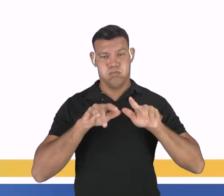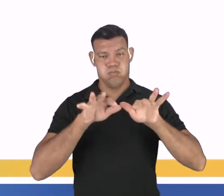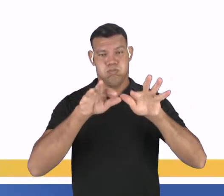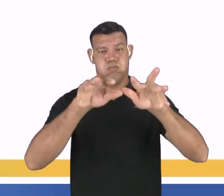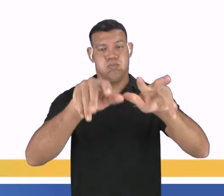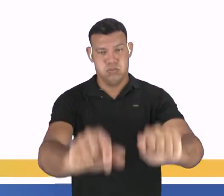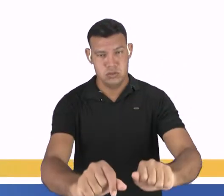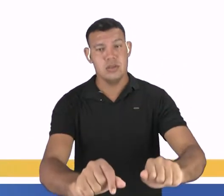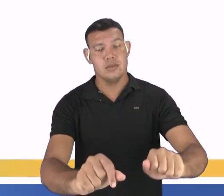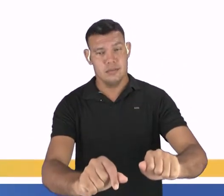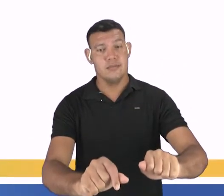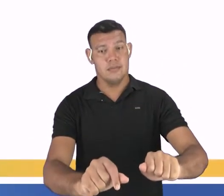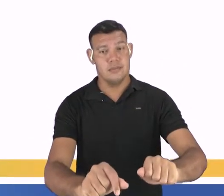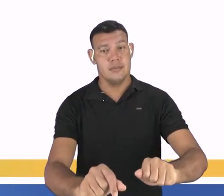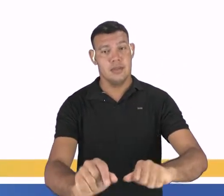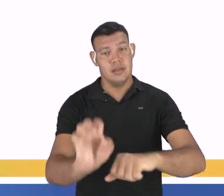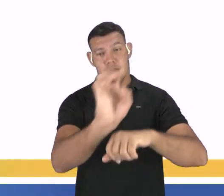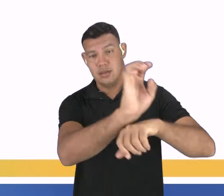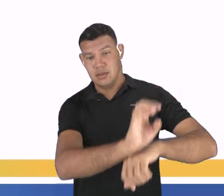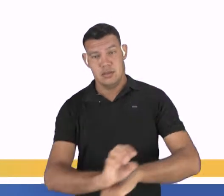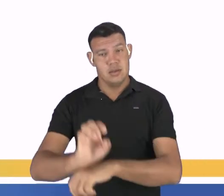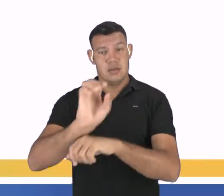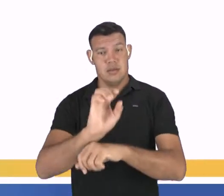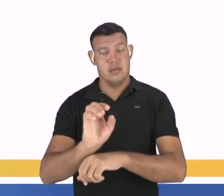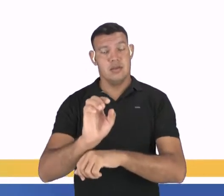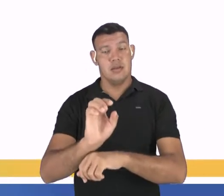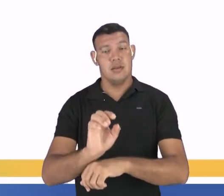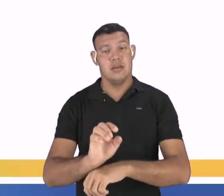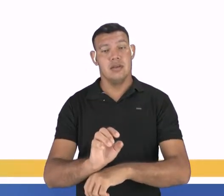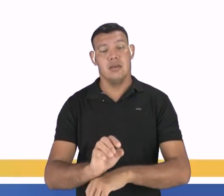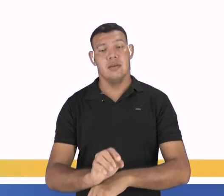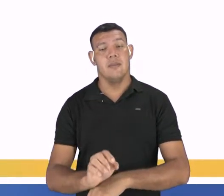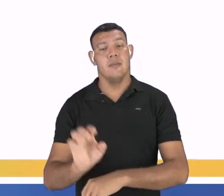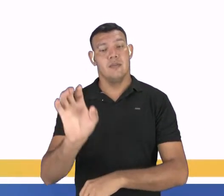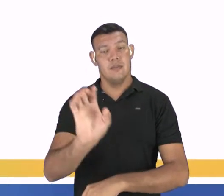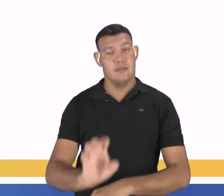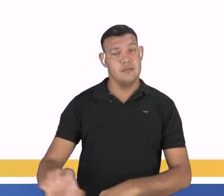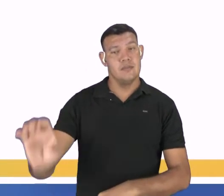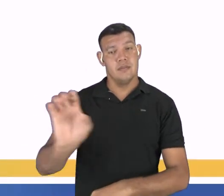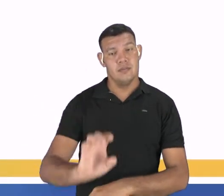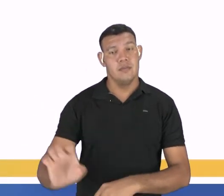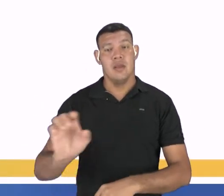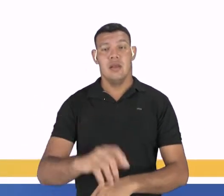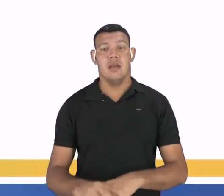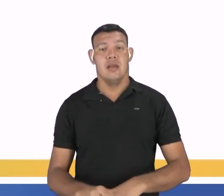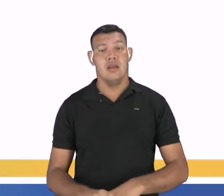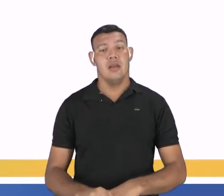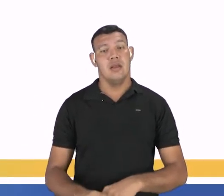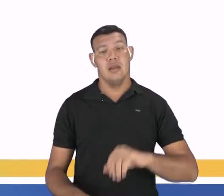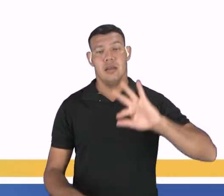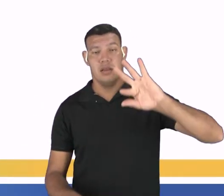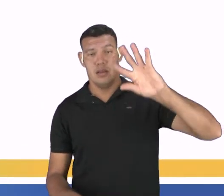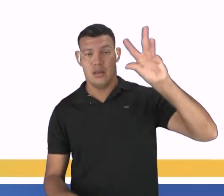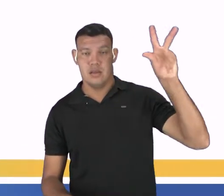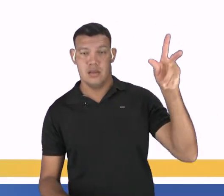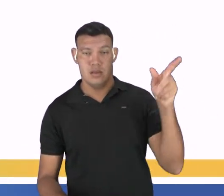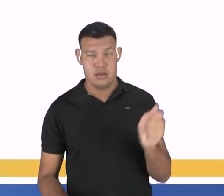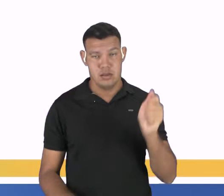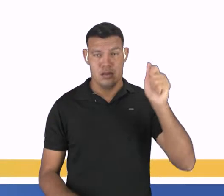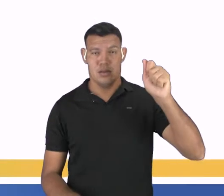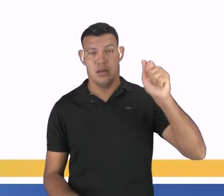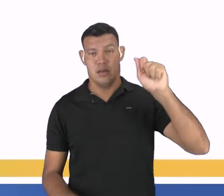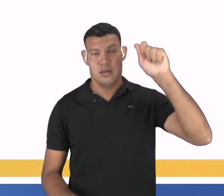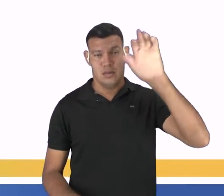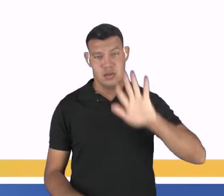promovido pelos estados europeus industrializados na África e na Ásia, a partir da segunda metade do século XIX.